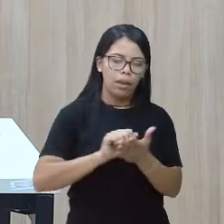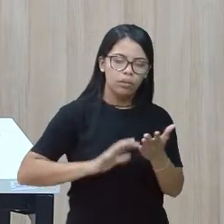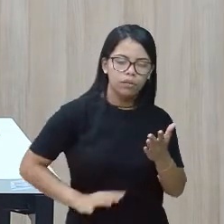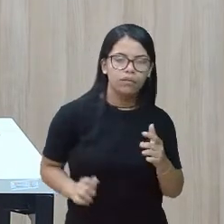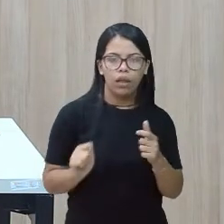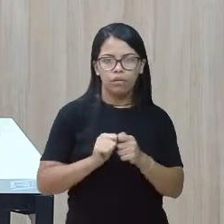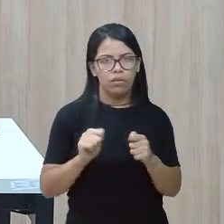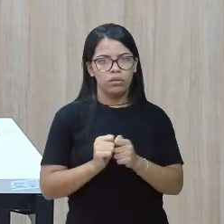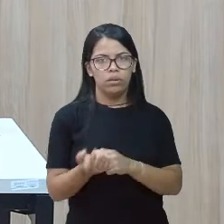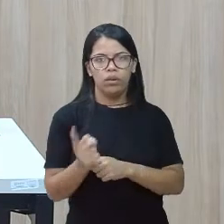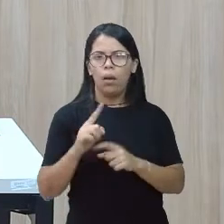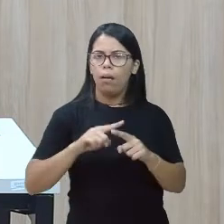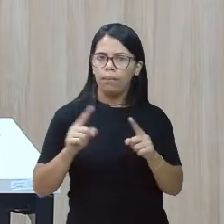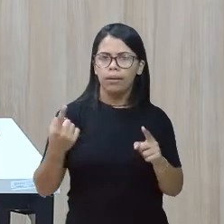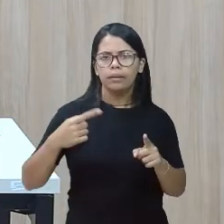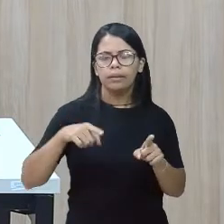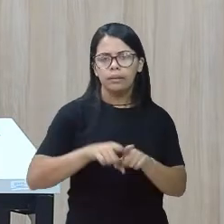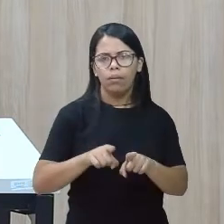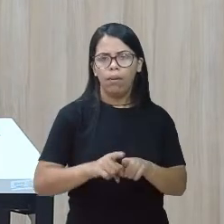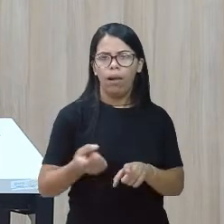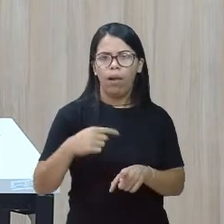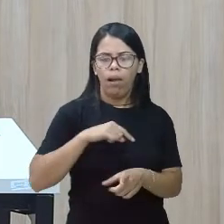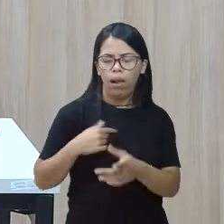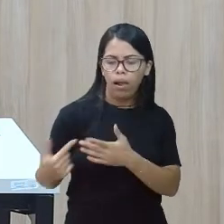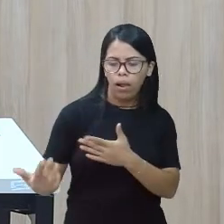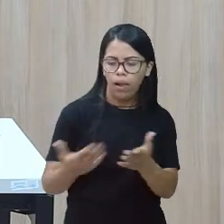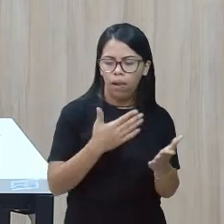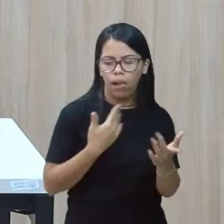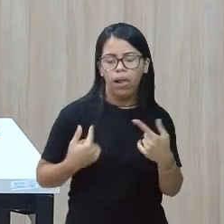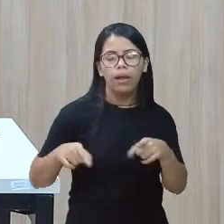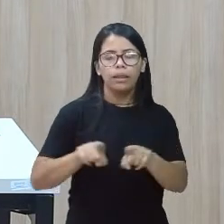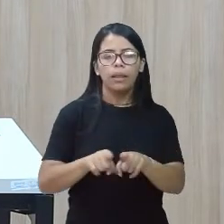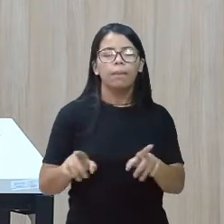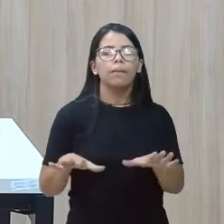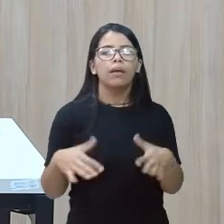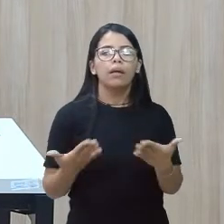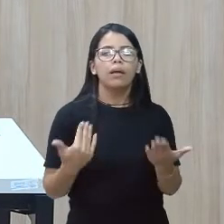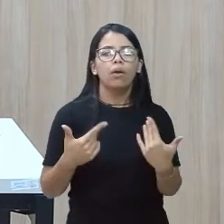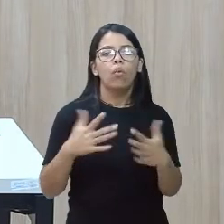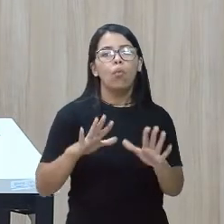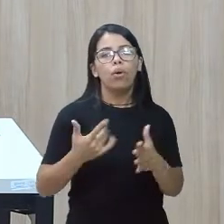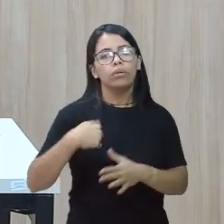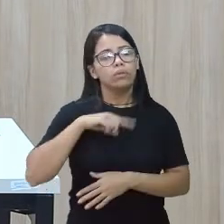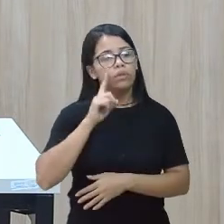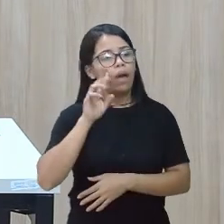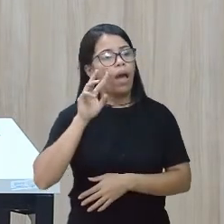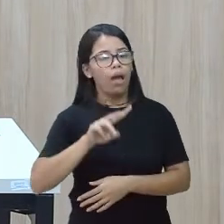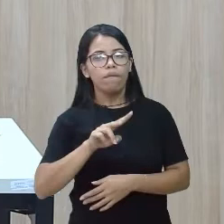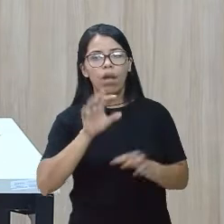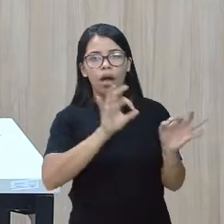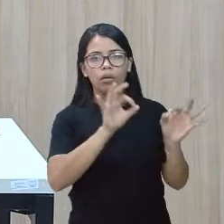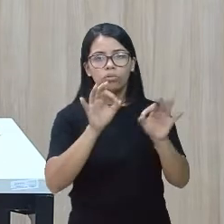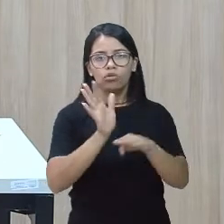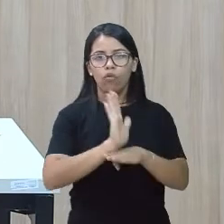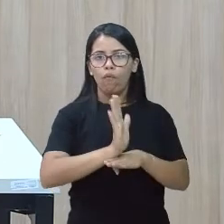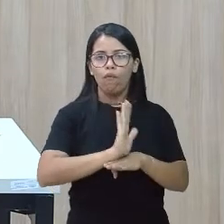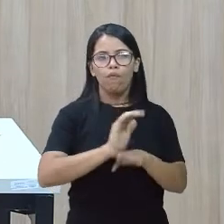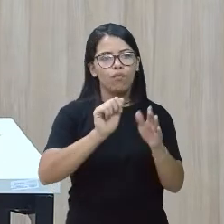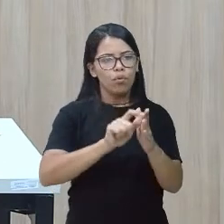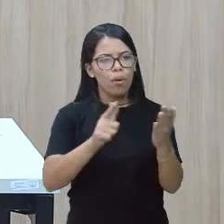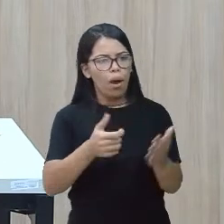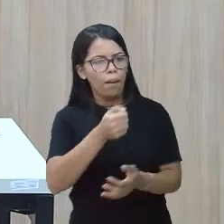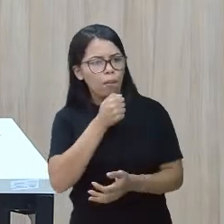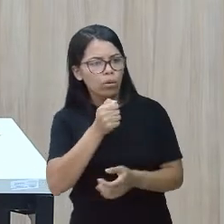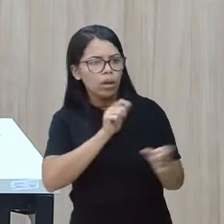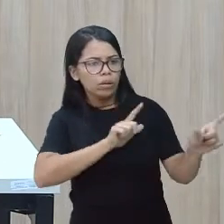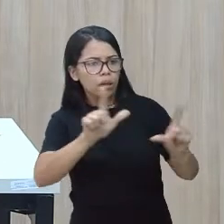mas também para as nossas conversas, e até mesmo quando a gente está assistindo um filme, né? Está vendo alguma coisa, uma reportagem, um documentário,